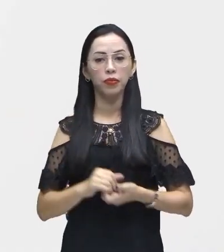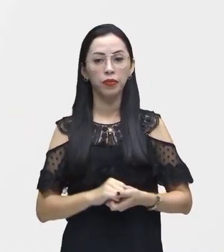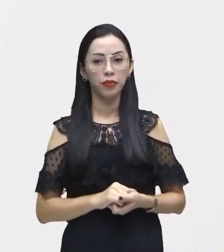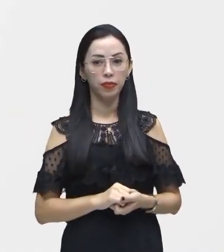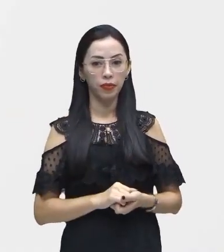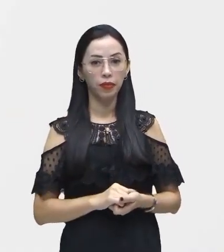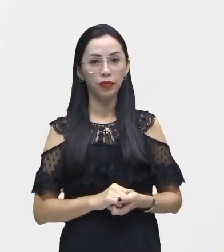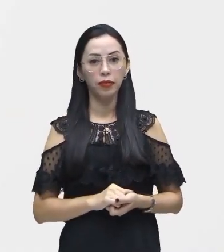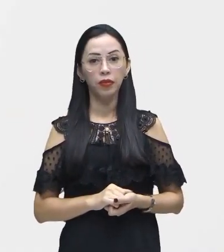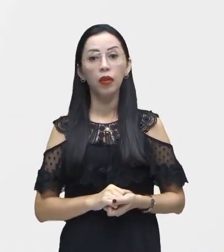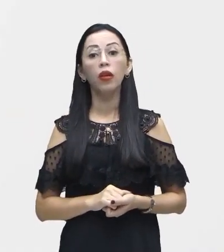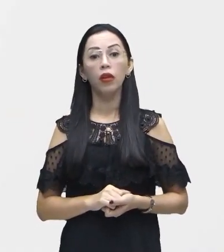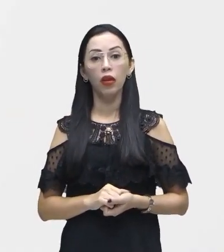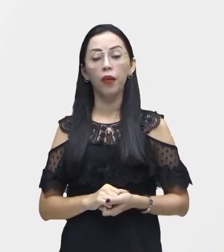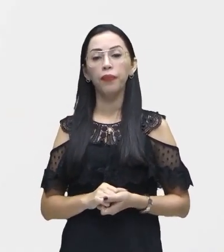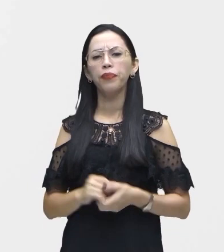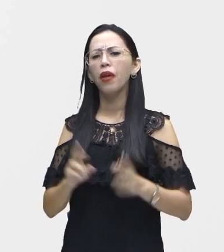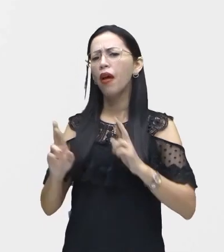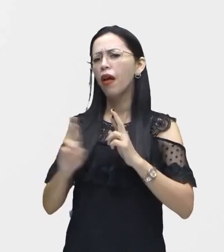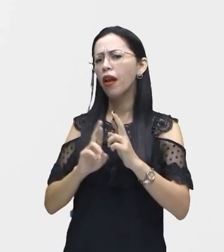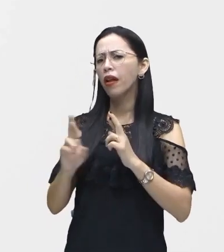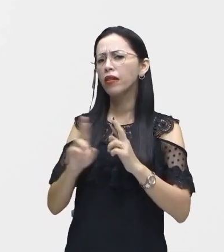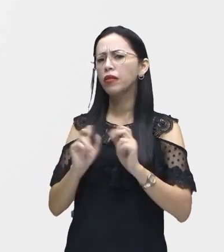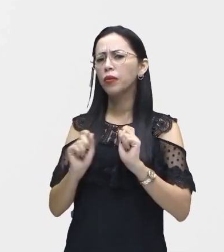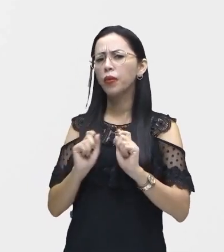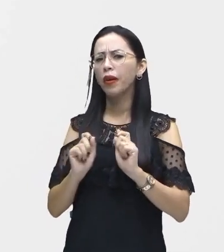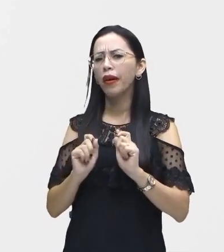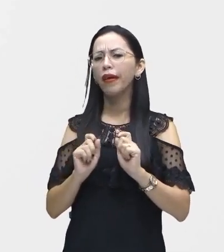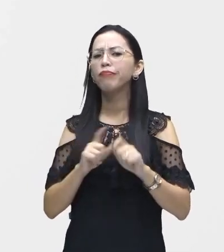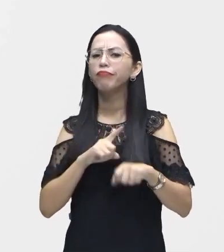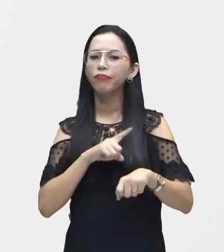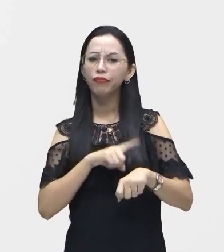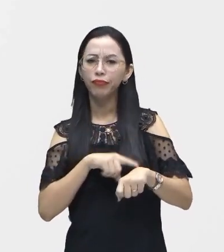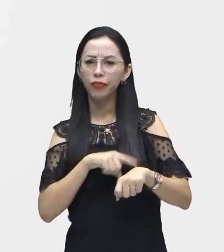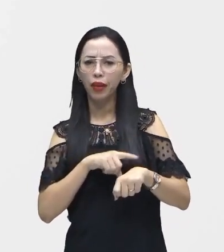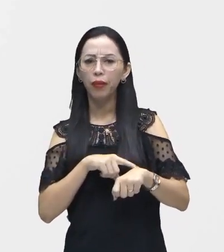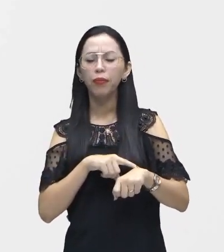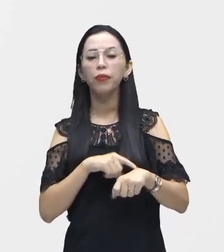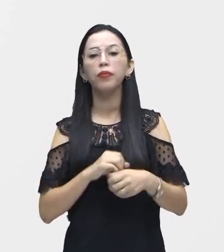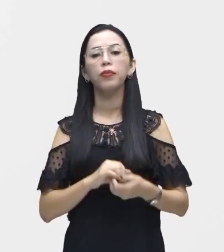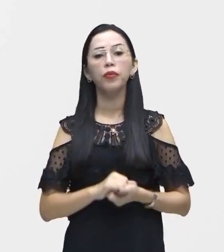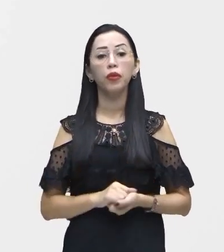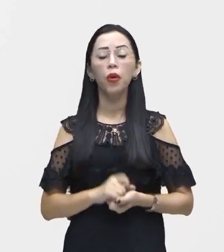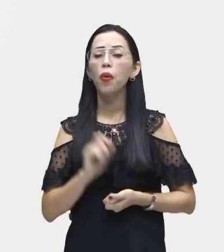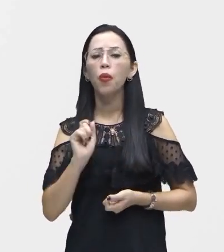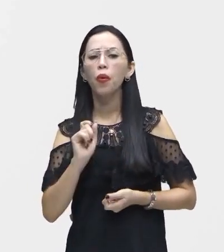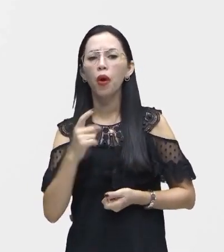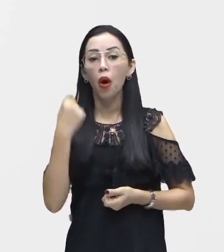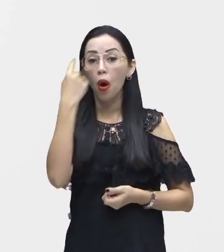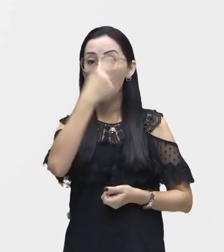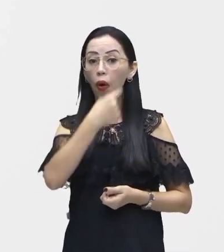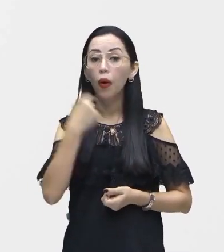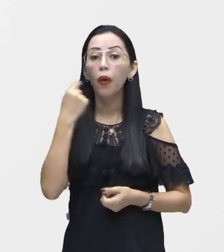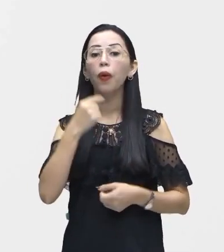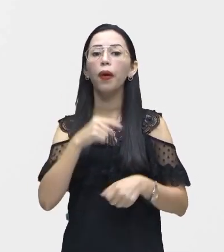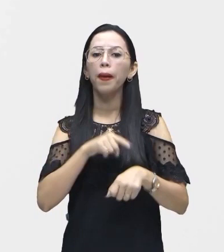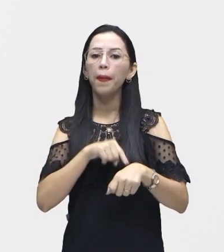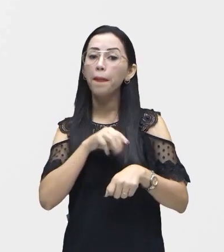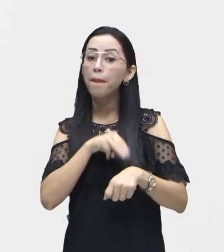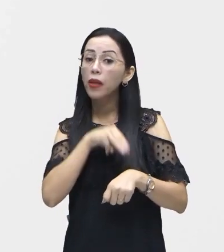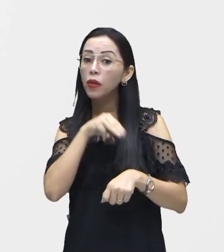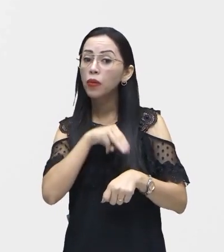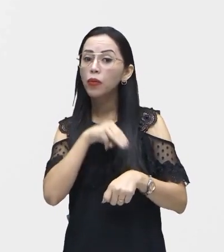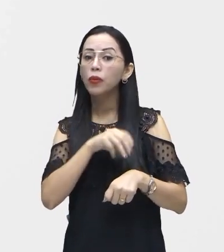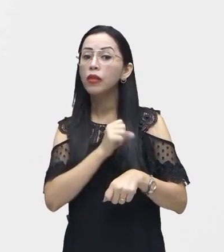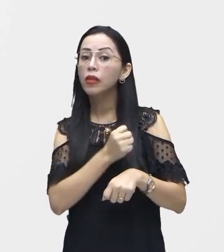Bom, estabelecer relações entre unidades de tempo. As unidades de tempo são hora, minuto, segundo,